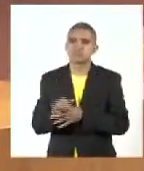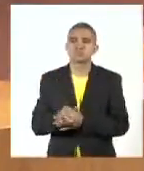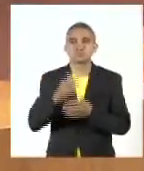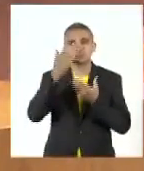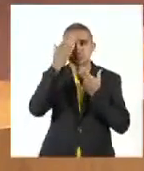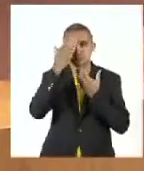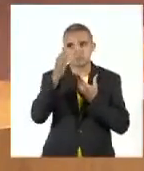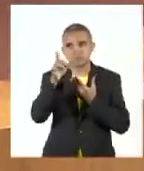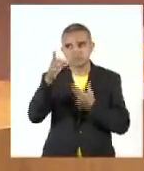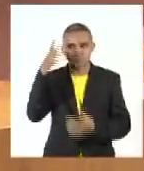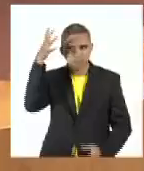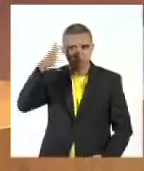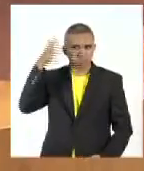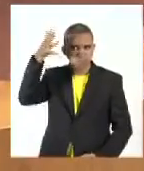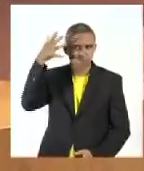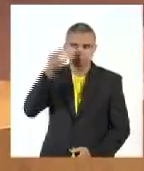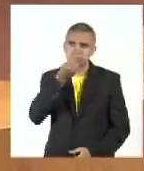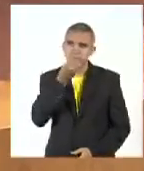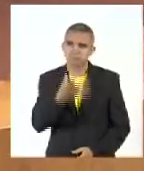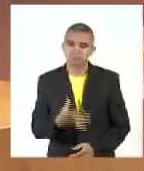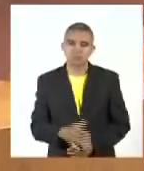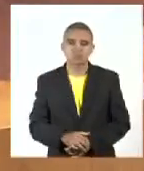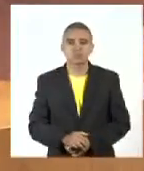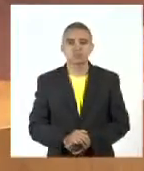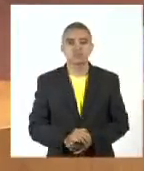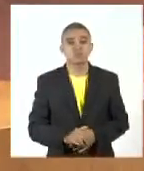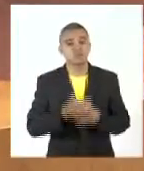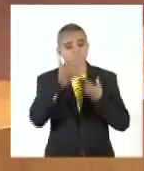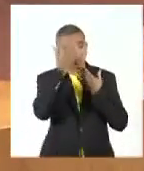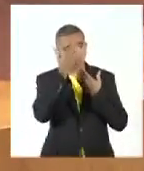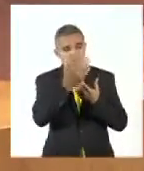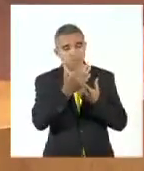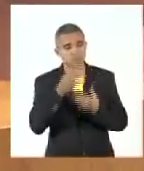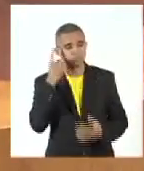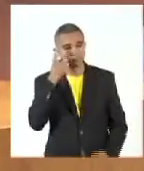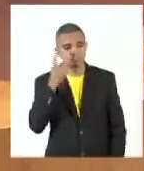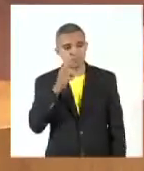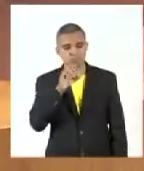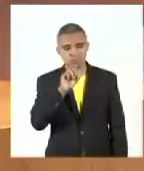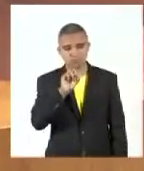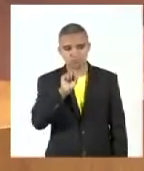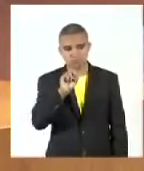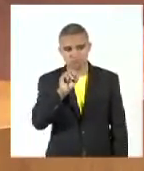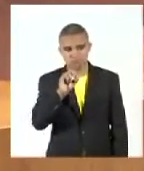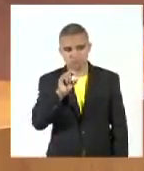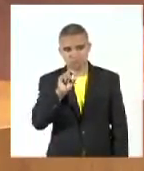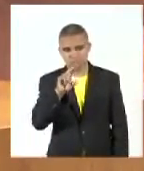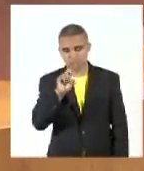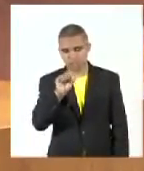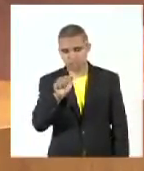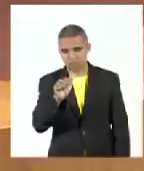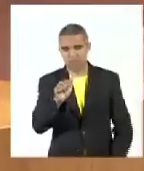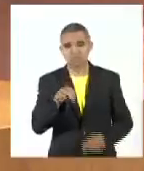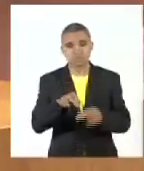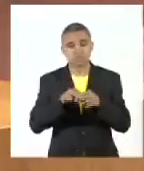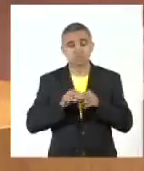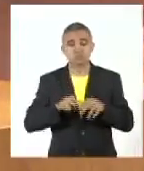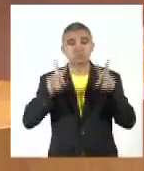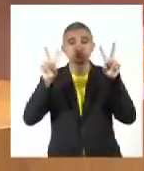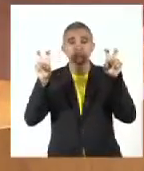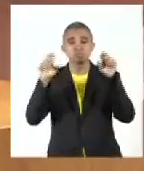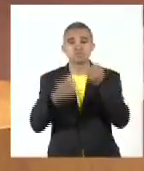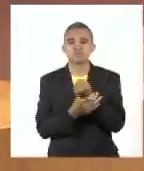Obrigada, deputado Souza. Então, a questão da segurança pública, ela é muito mais abrangente, muito